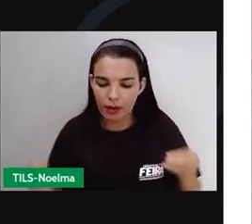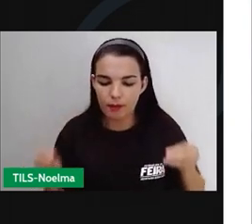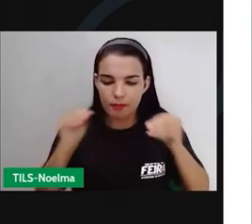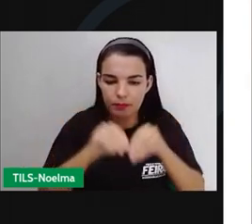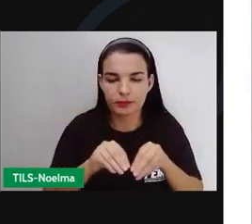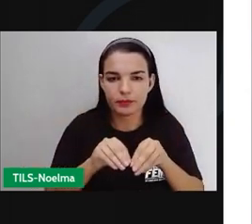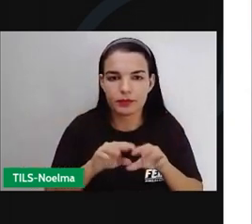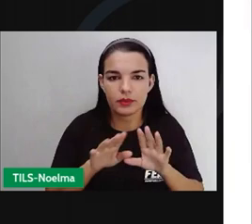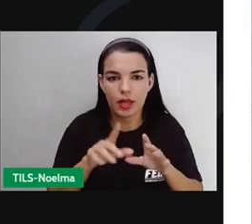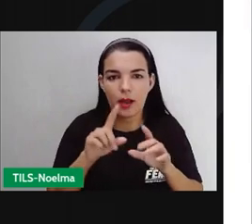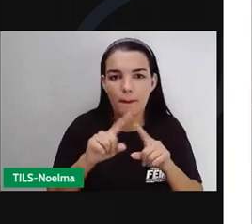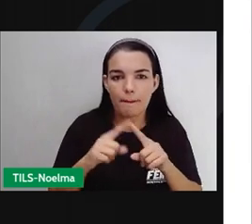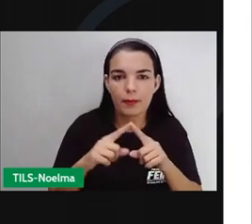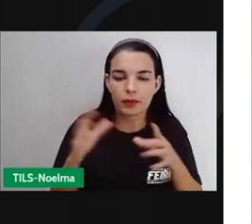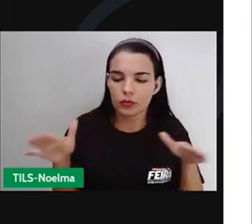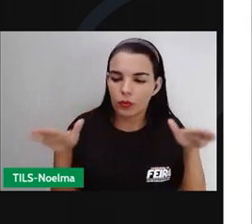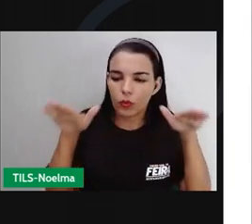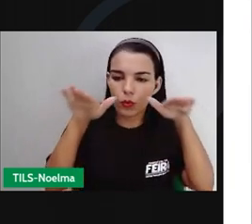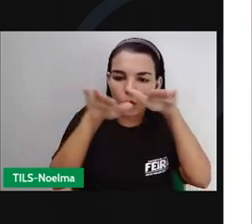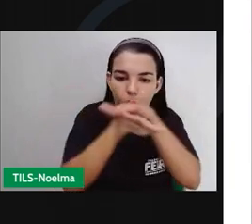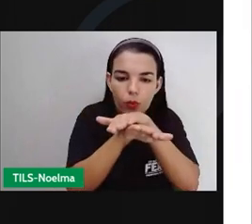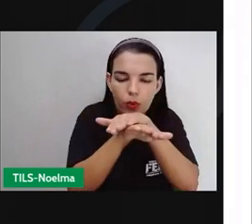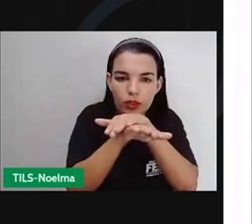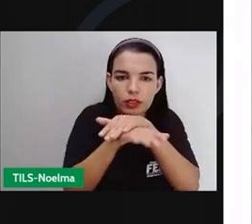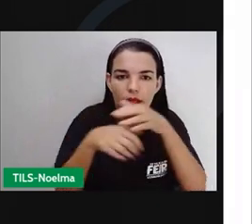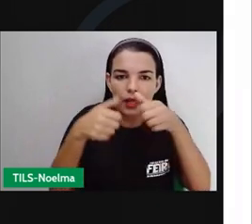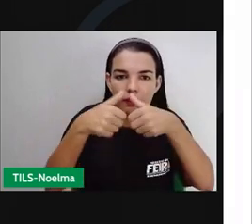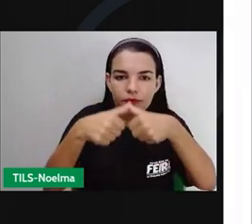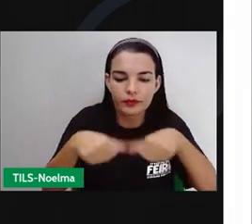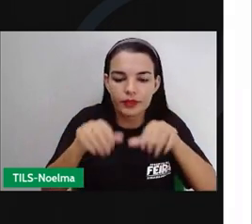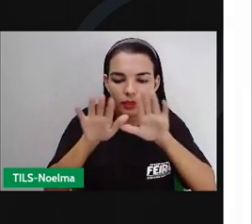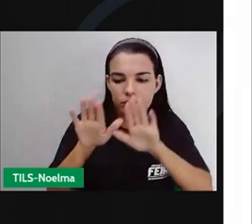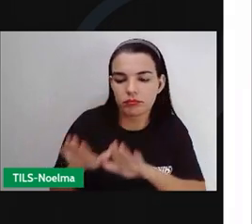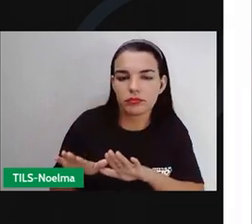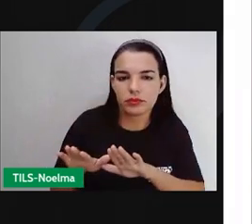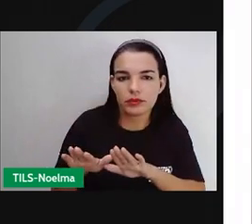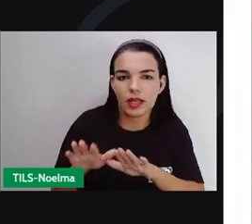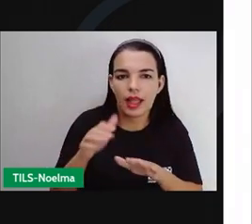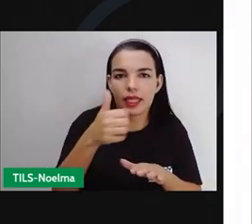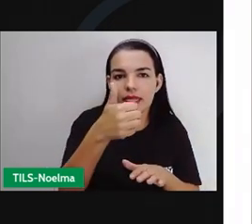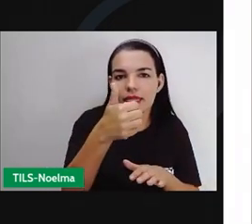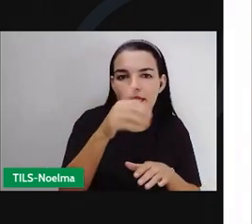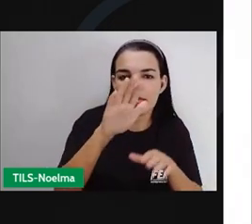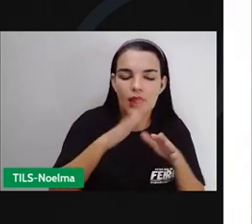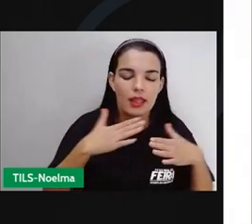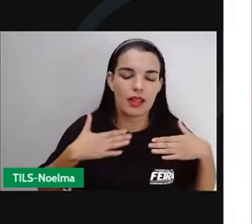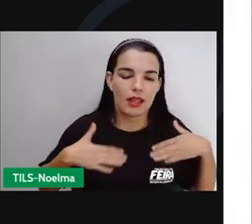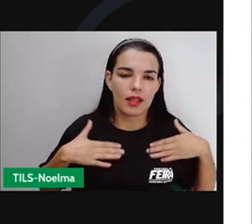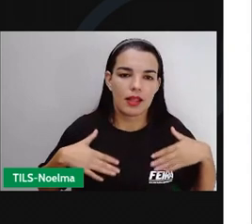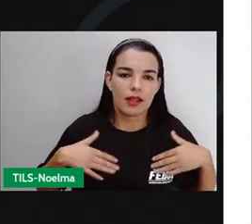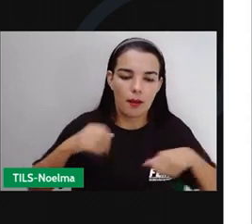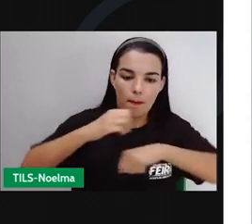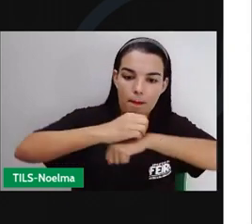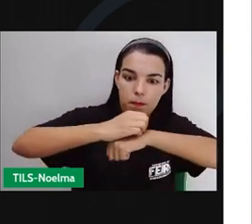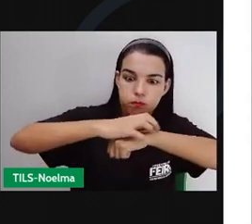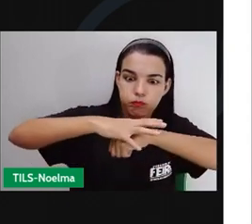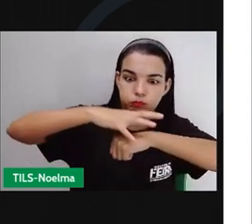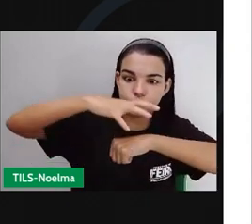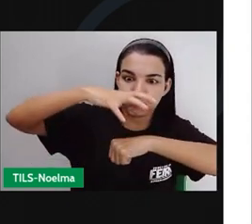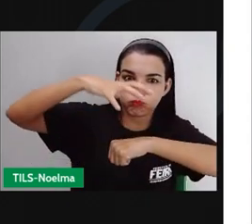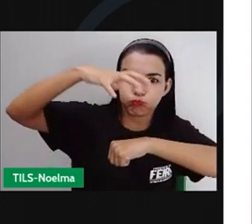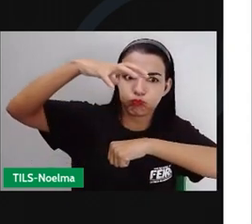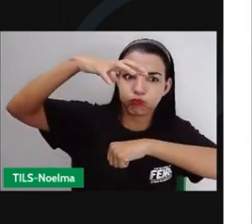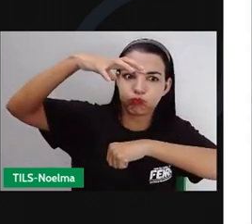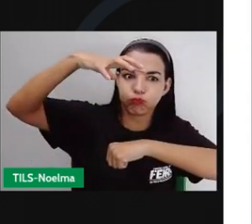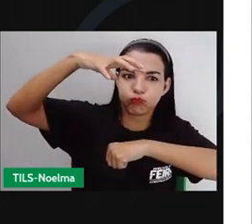lugar. Agora cubra a massa com um pano de prato umedecido para ela não ressecar. Agora essa massa tem que descansar e crescer bastante. Eu vou ensinar um truque